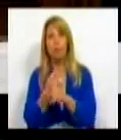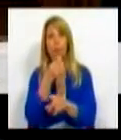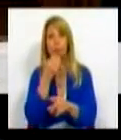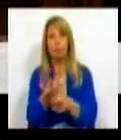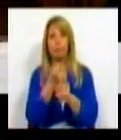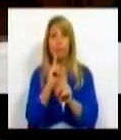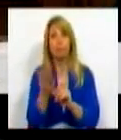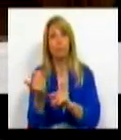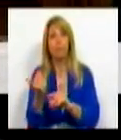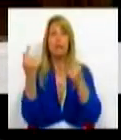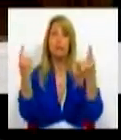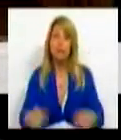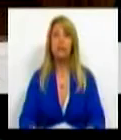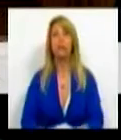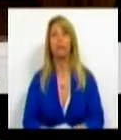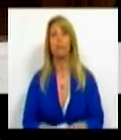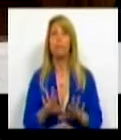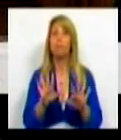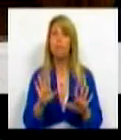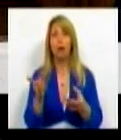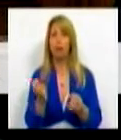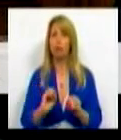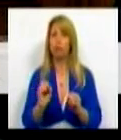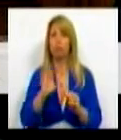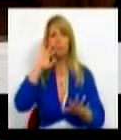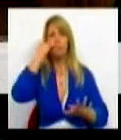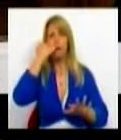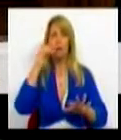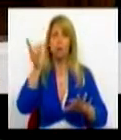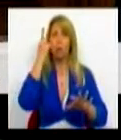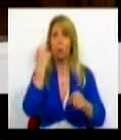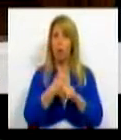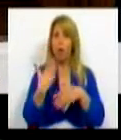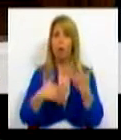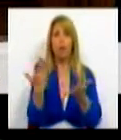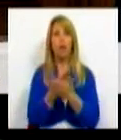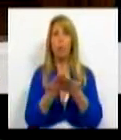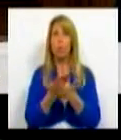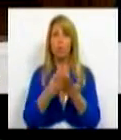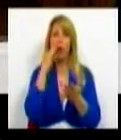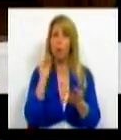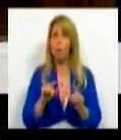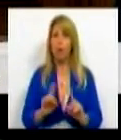por exemplo, não colocavam em causa a atividade comercial do banco.